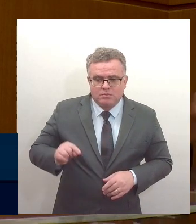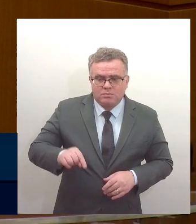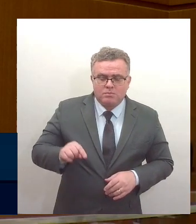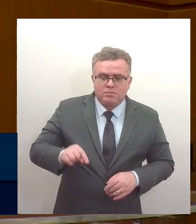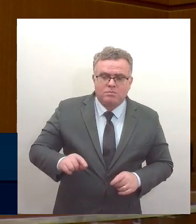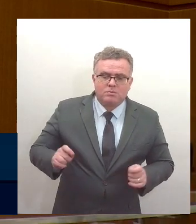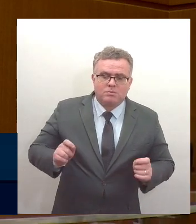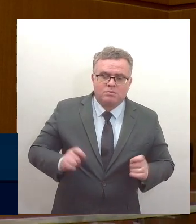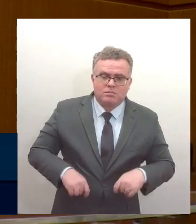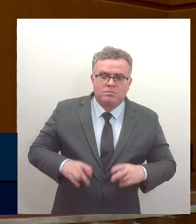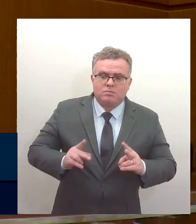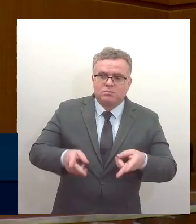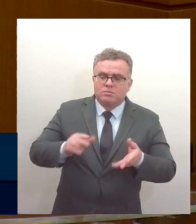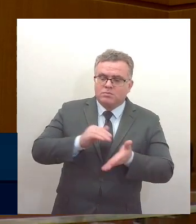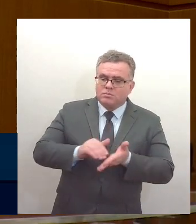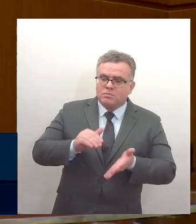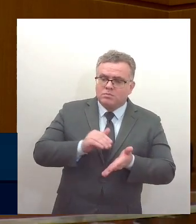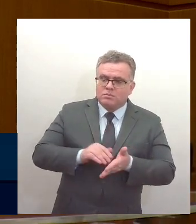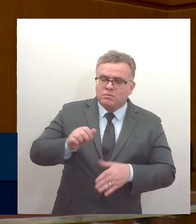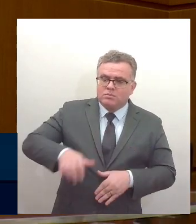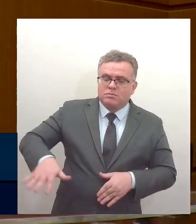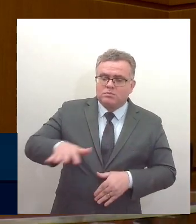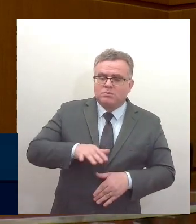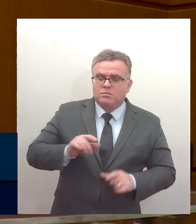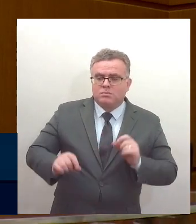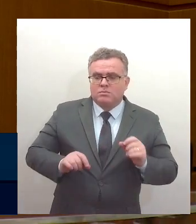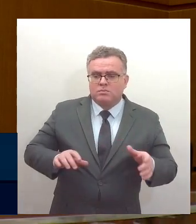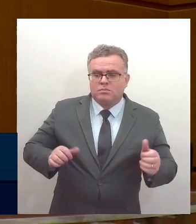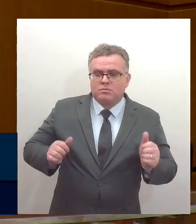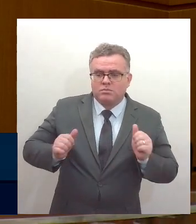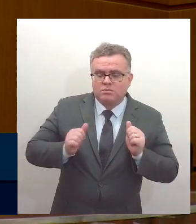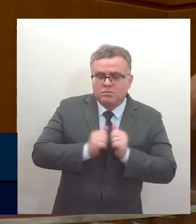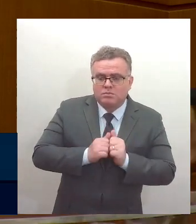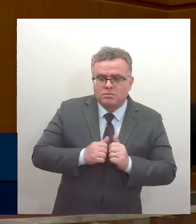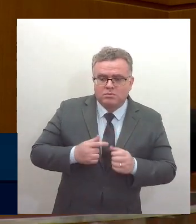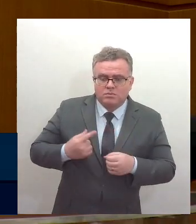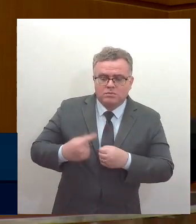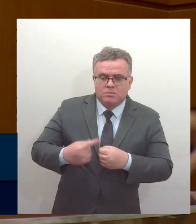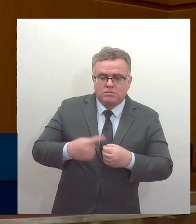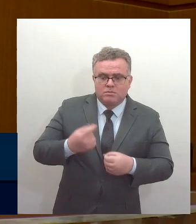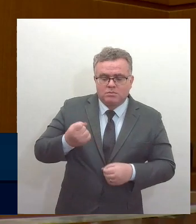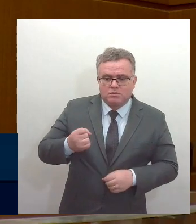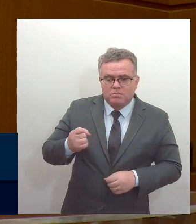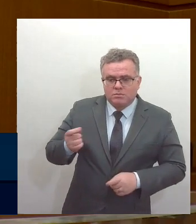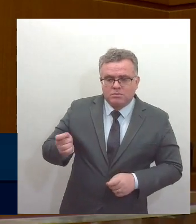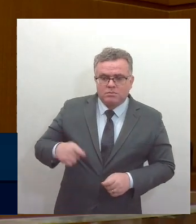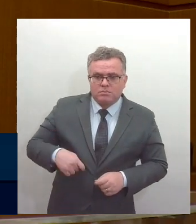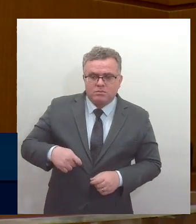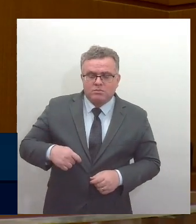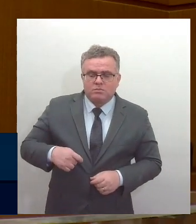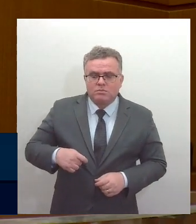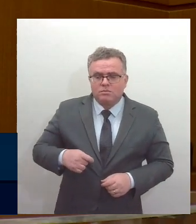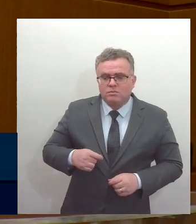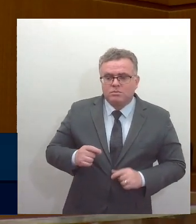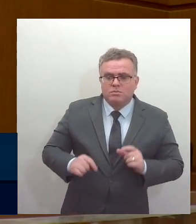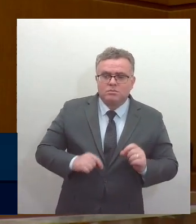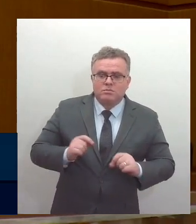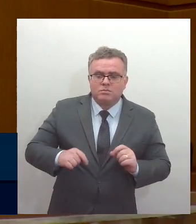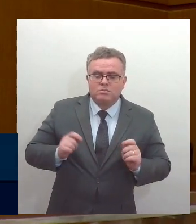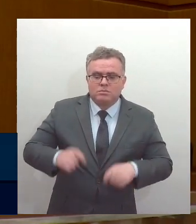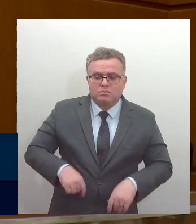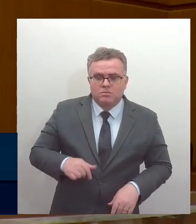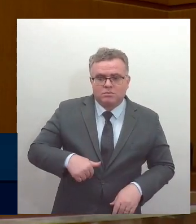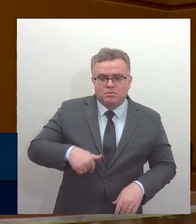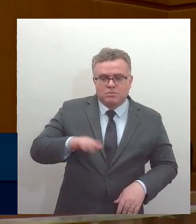Social, em parceria com os municípios sergipanos. Ao todo, são mais de 4.200